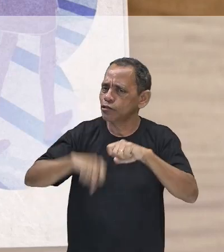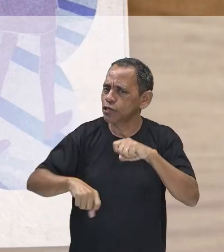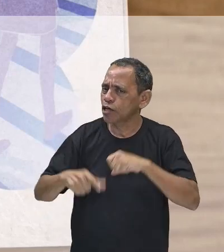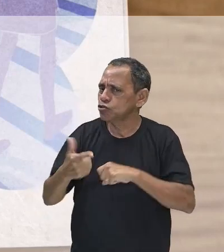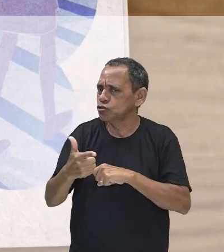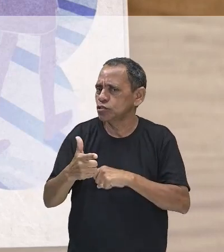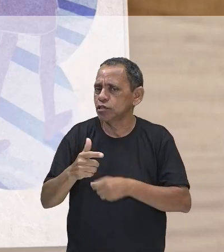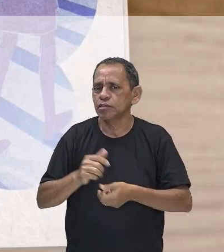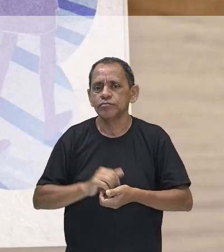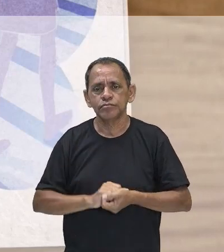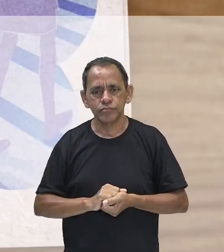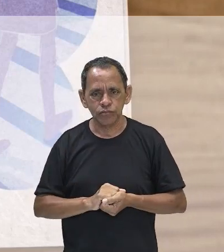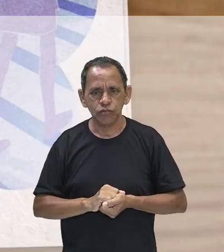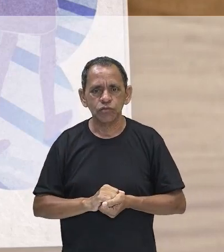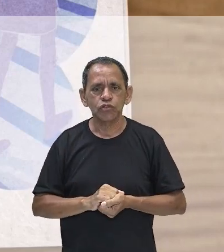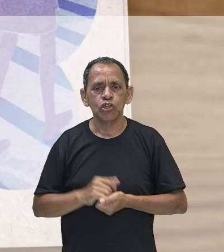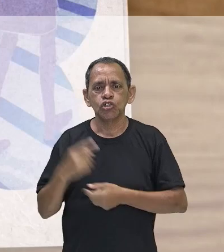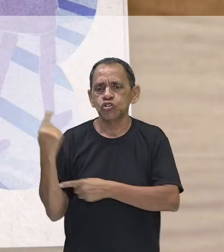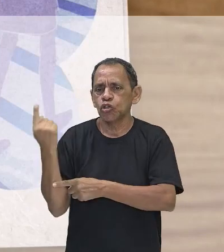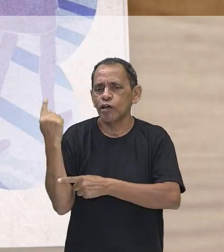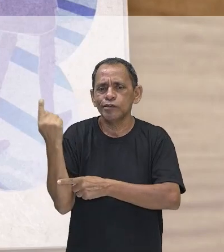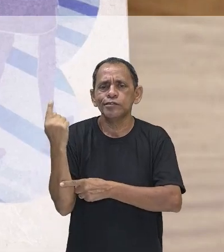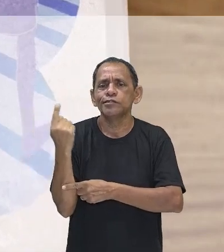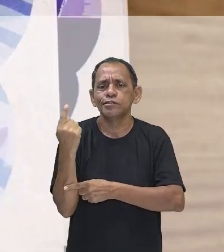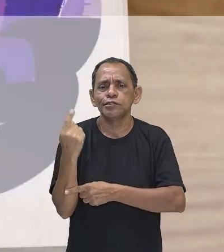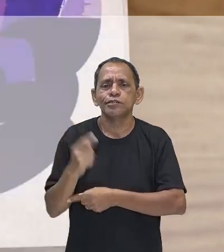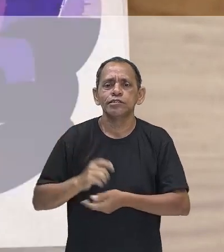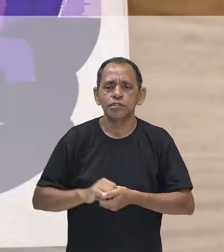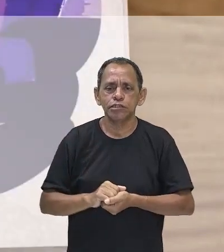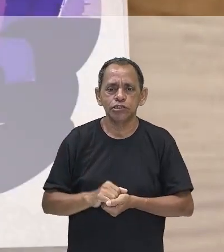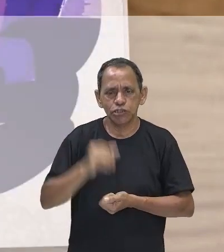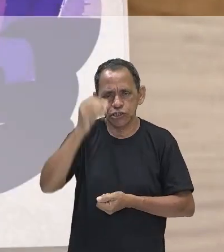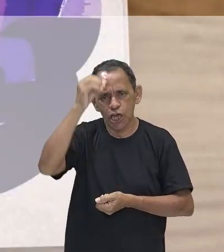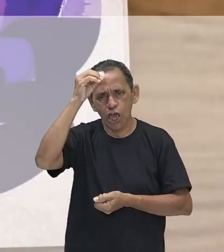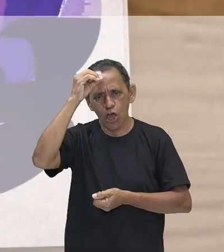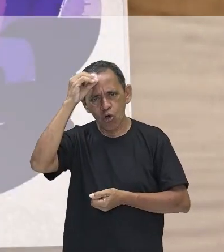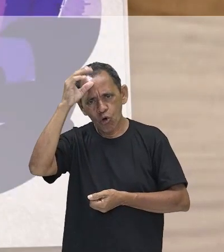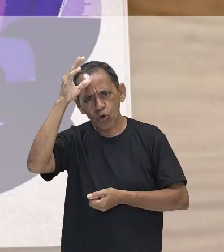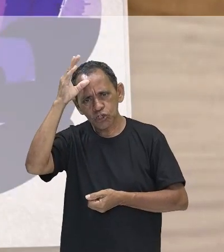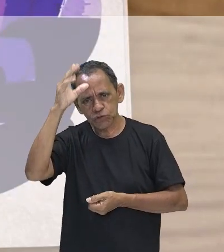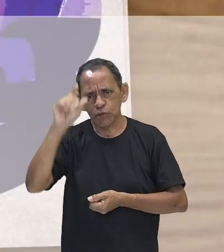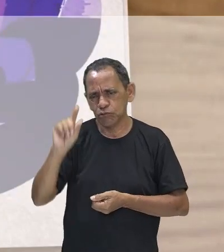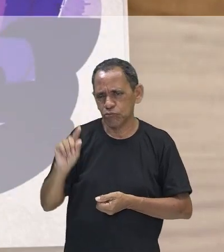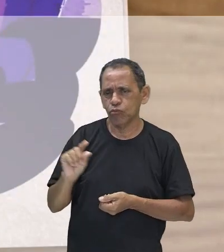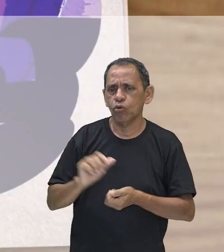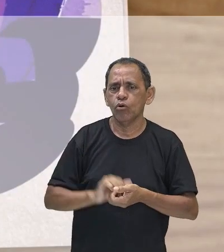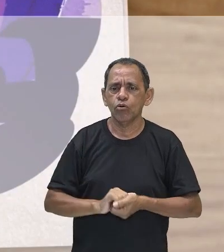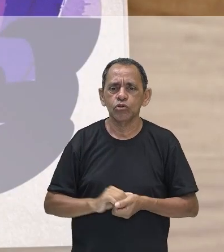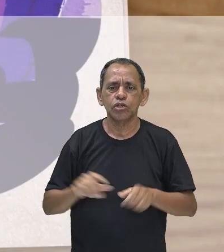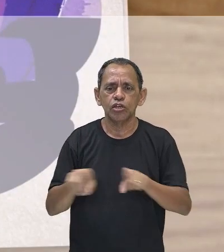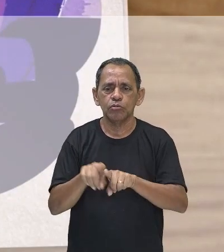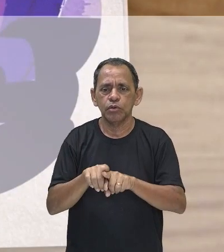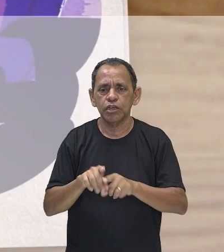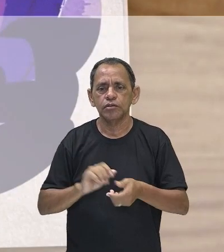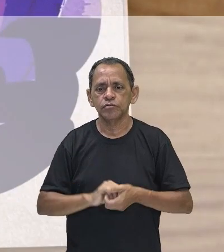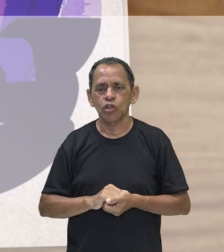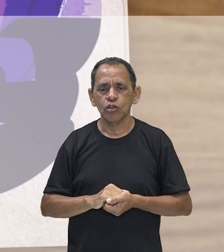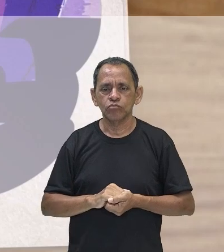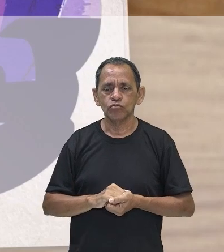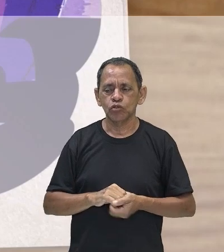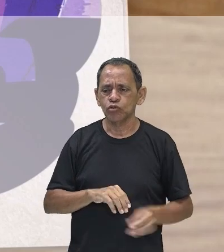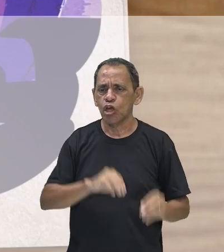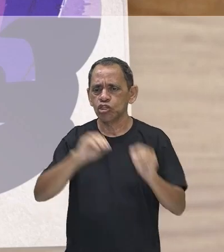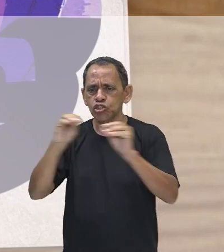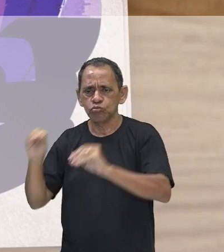solitária, ignorante, alienada e de poucas palavras. Quando vai morar no Rio de Janeiro, consegue um emprego